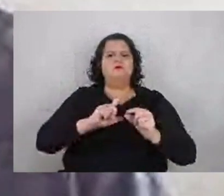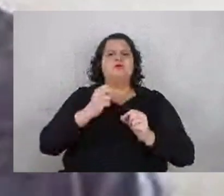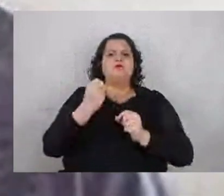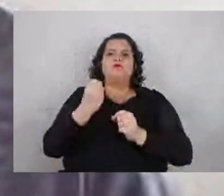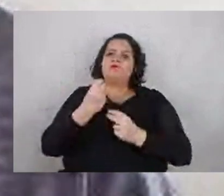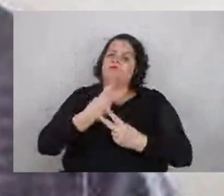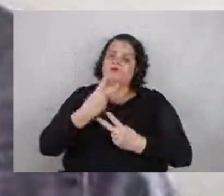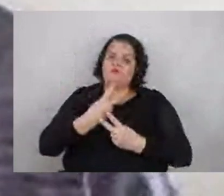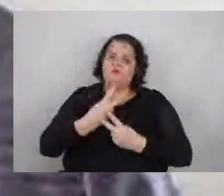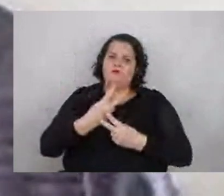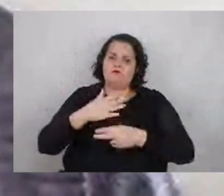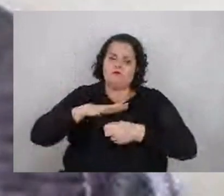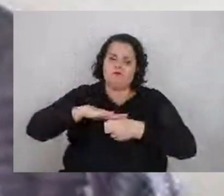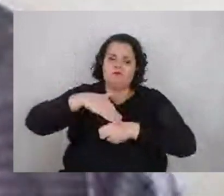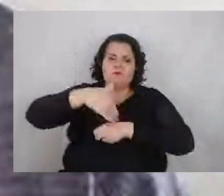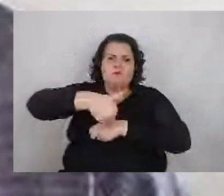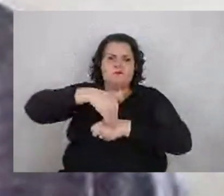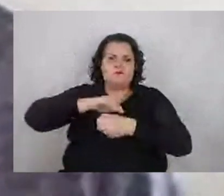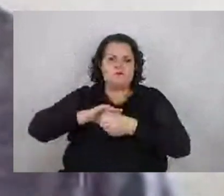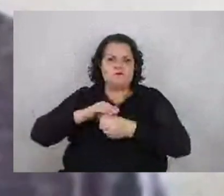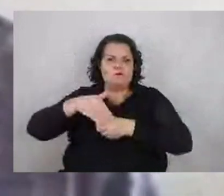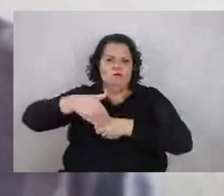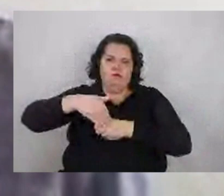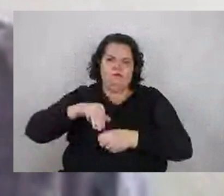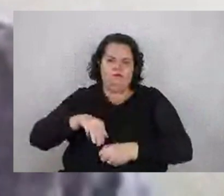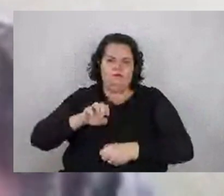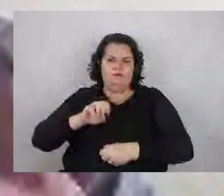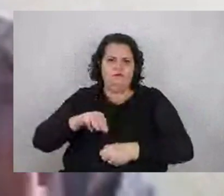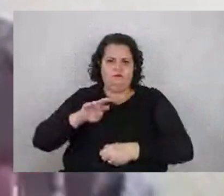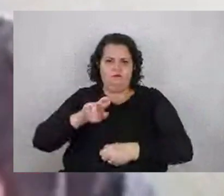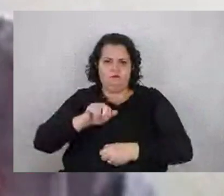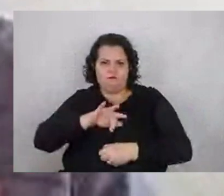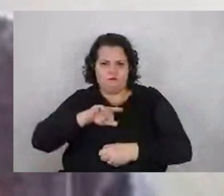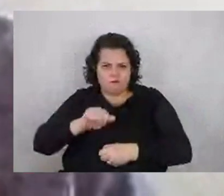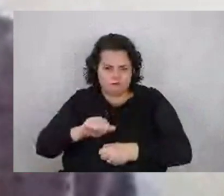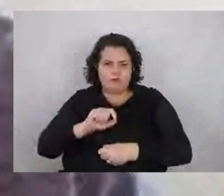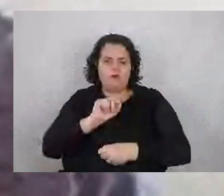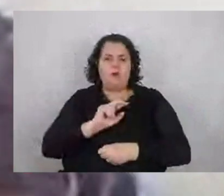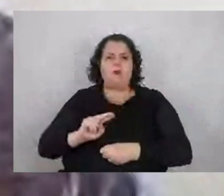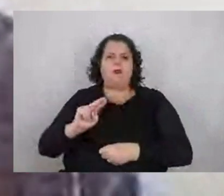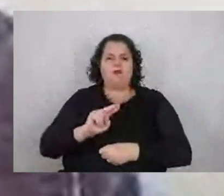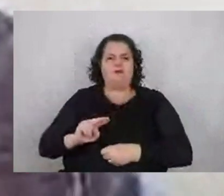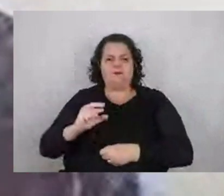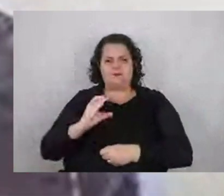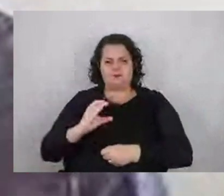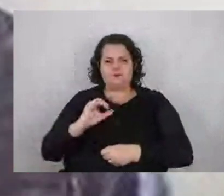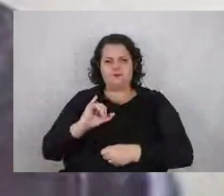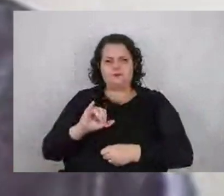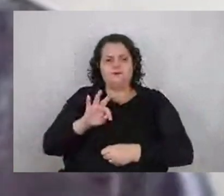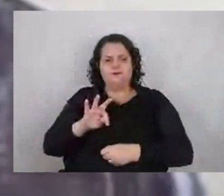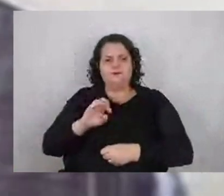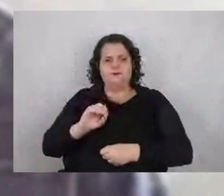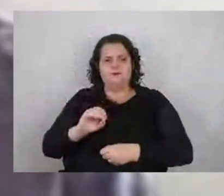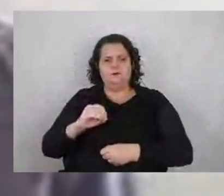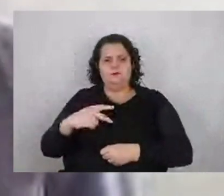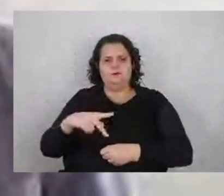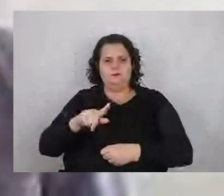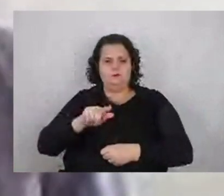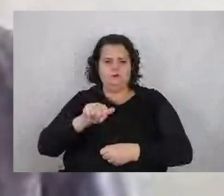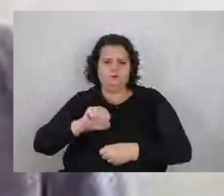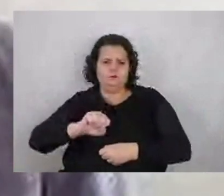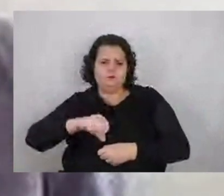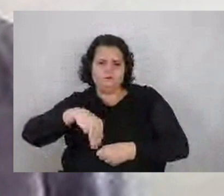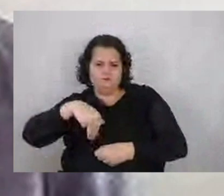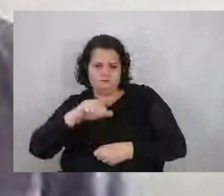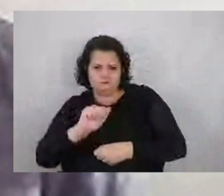parte do citosol, do citoplasma, ou seja, material relacionados a proteínas mal formadas ou